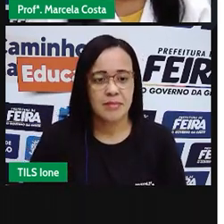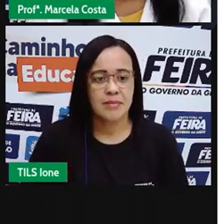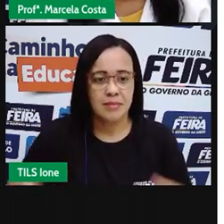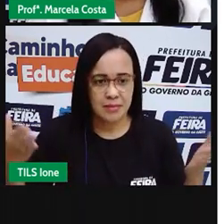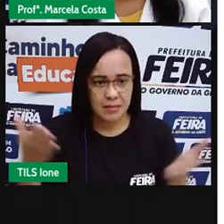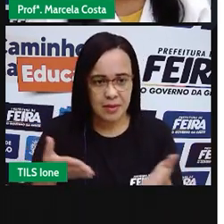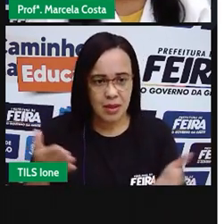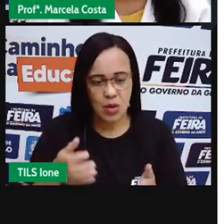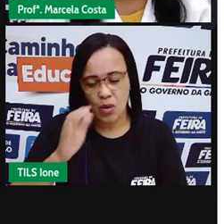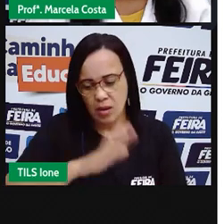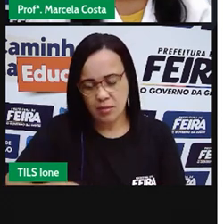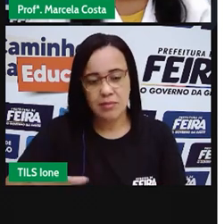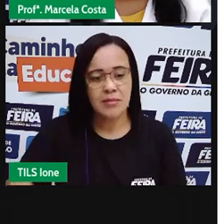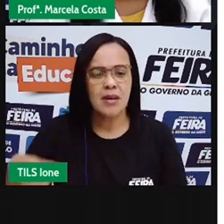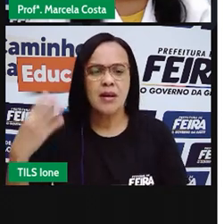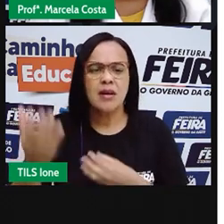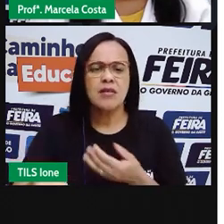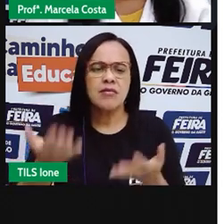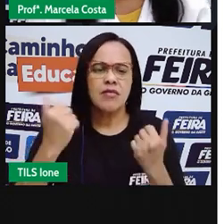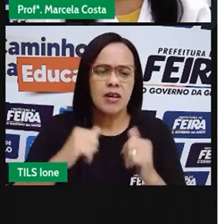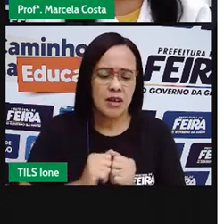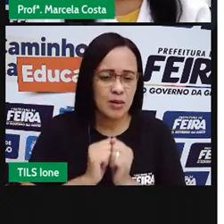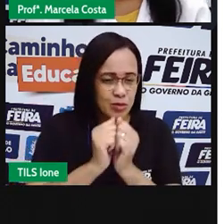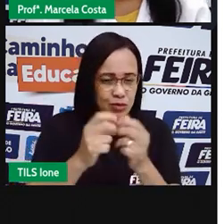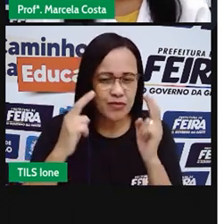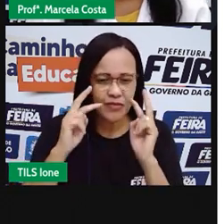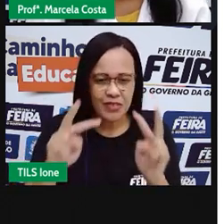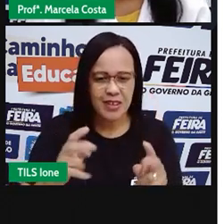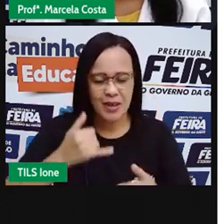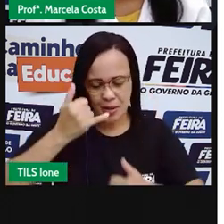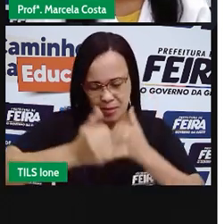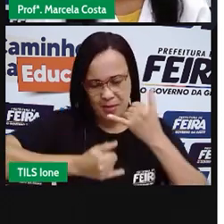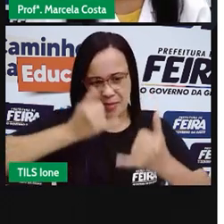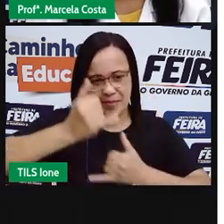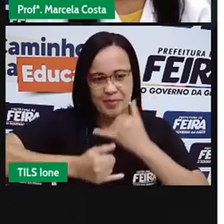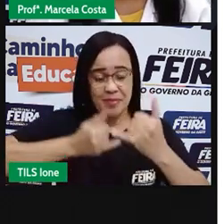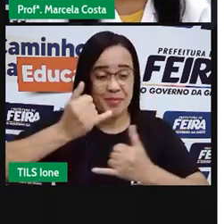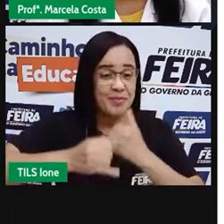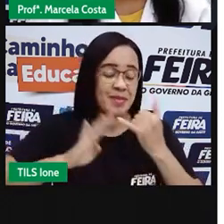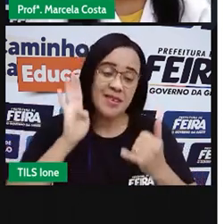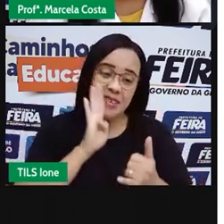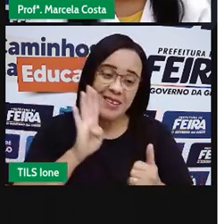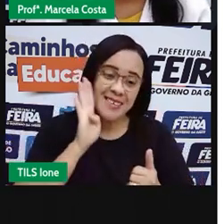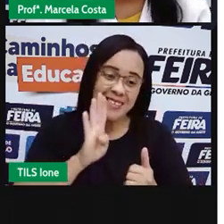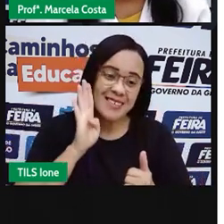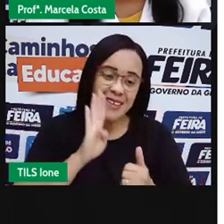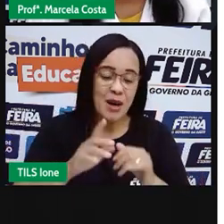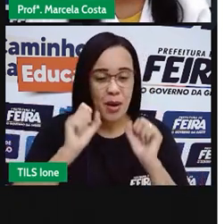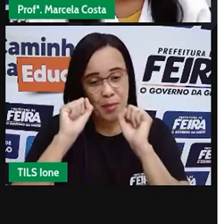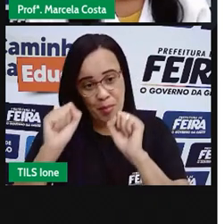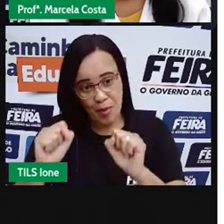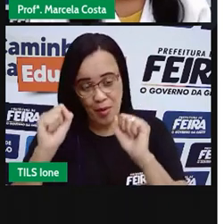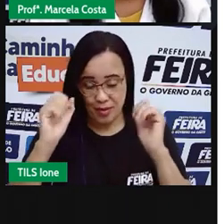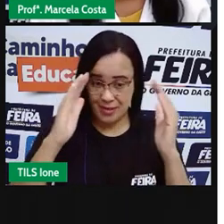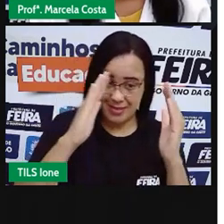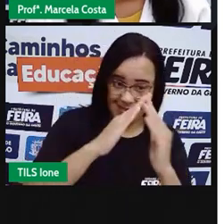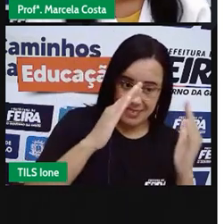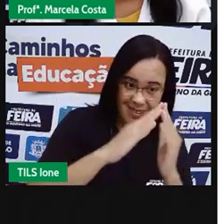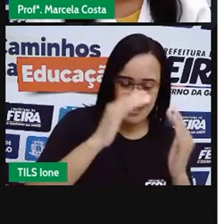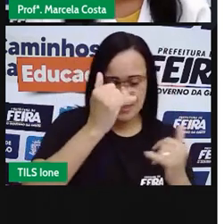Agora, crianças, vamos ver aqui um jogo muito legal que você pode brincar aí em casa